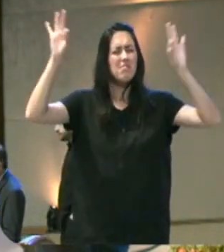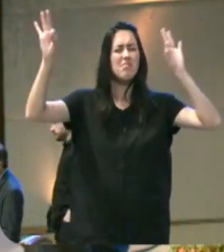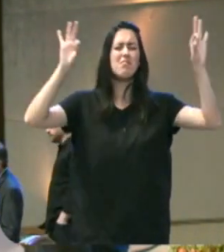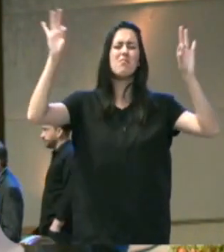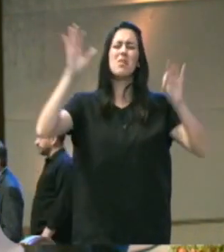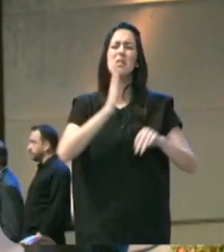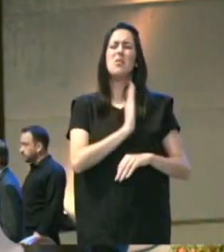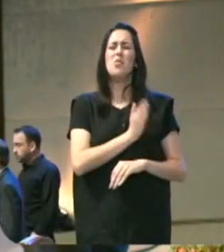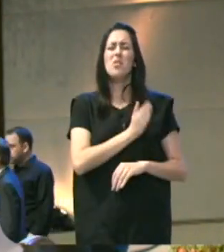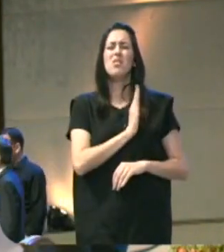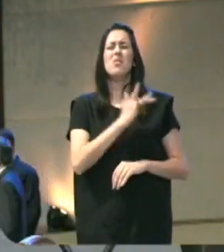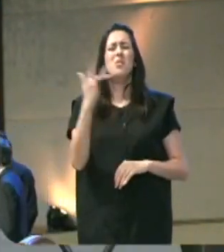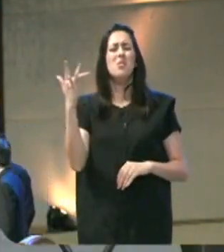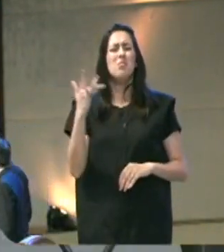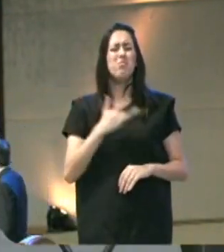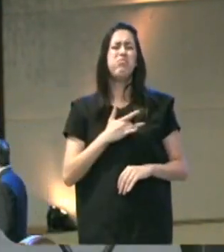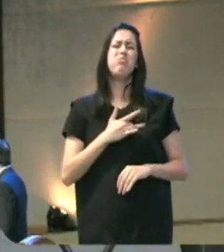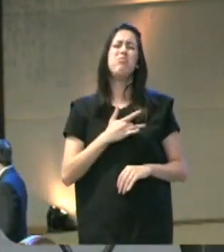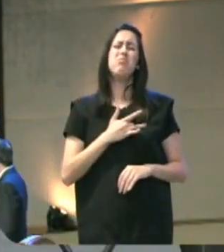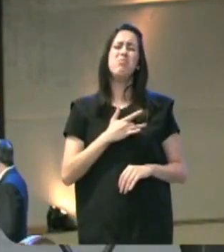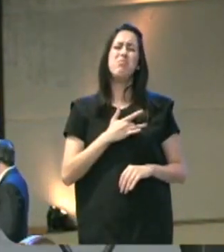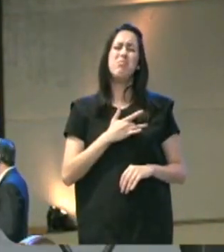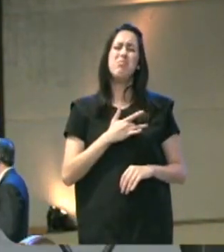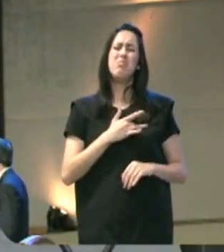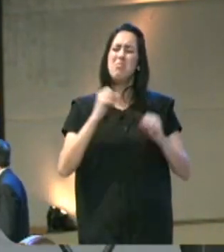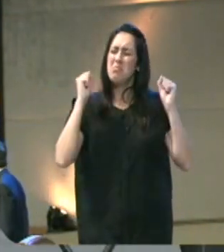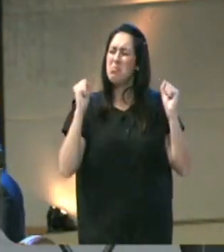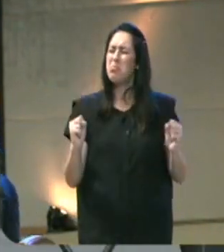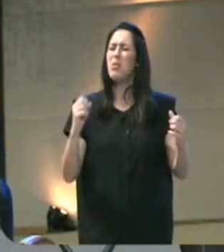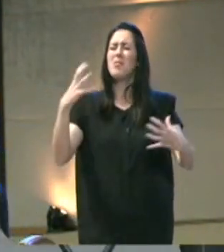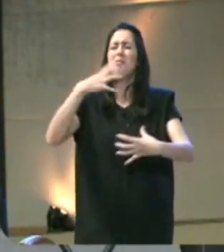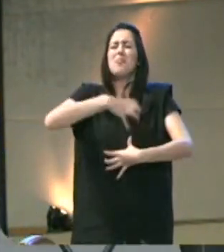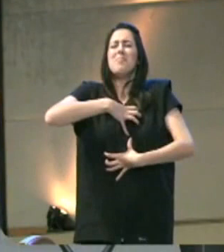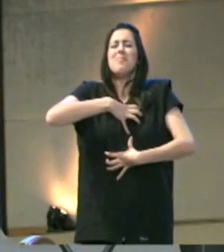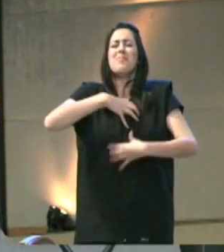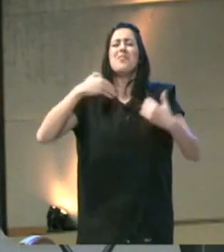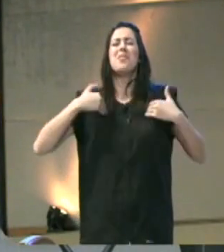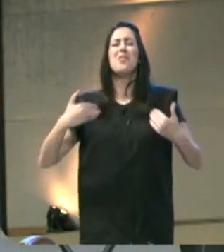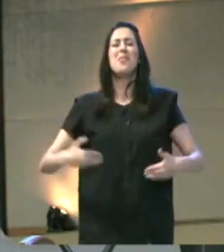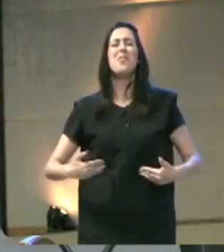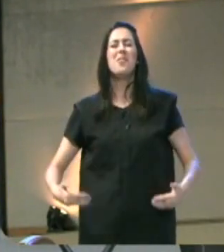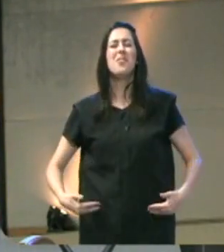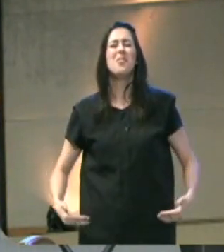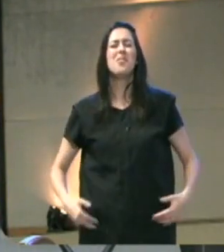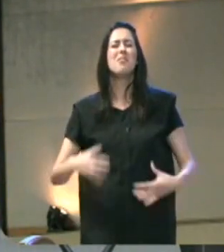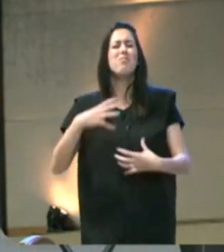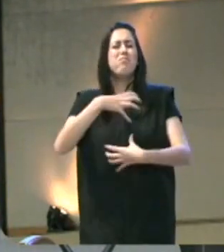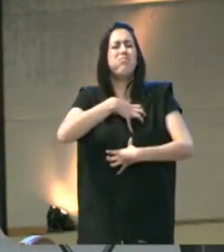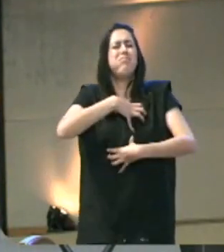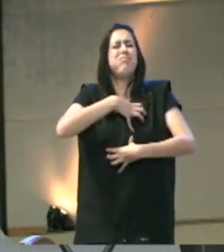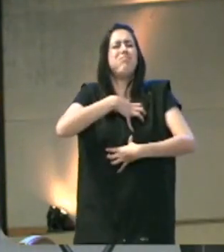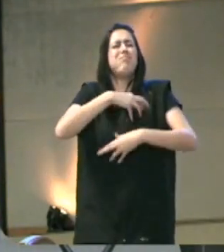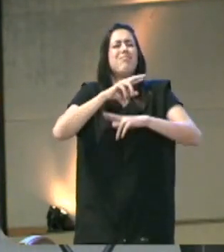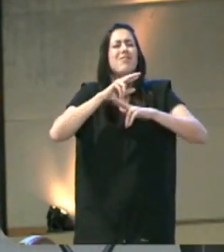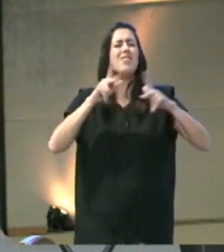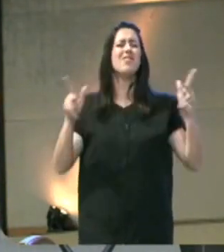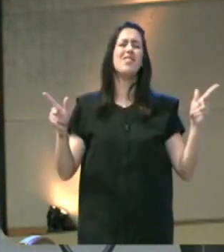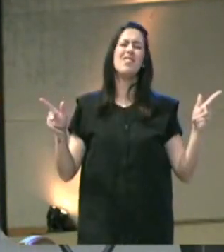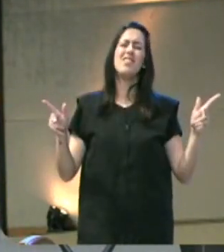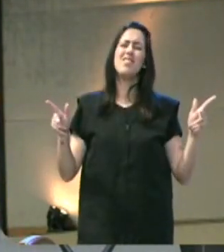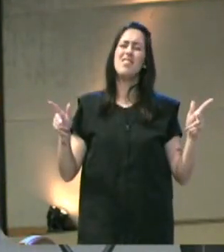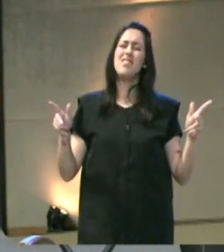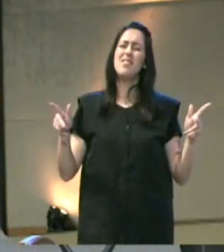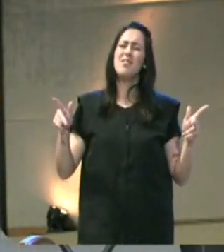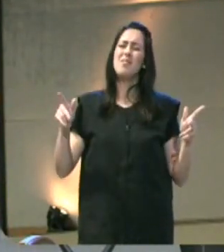sendo tocado, e a vida esteja sendo tocada, e o corpo e a carne sejam tocados. Ó Pai, começa uma